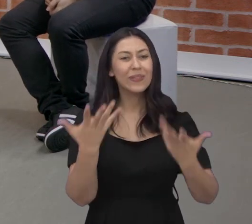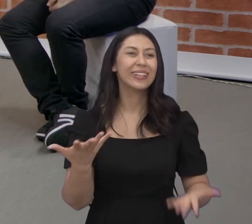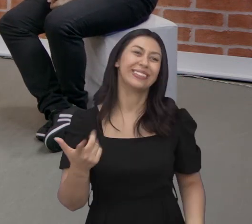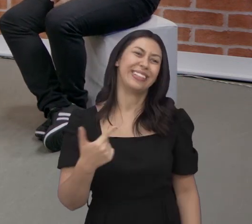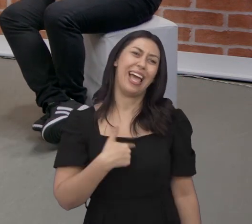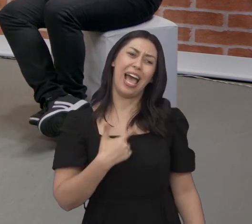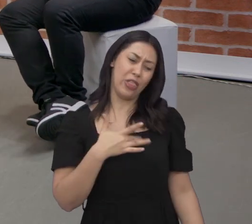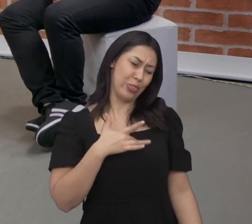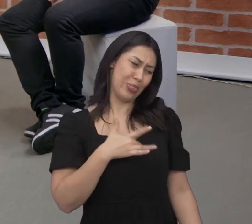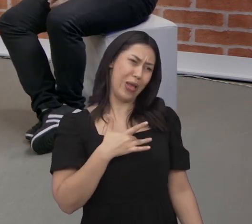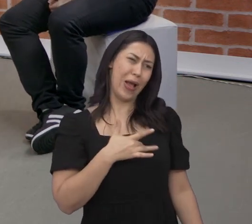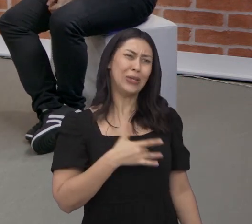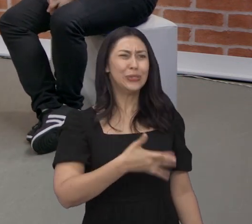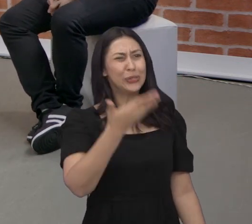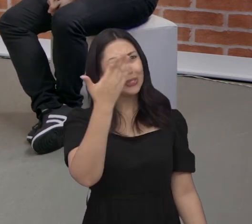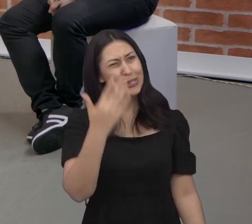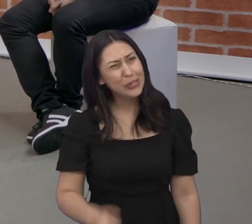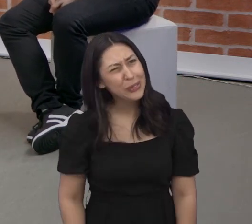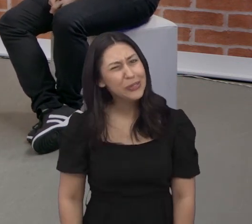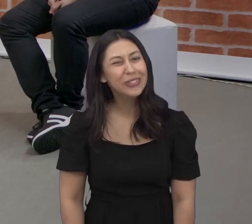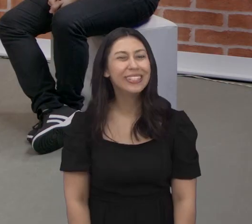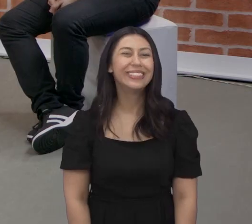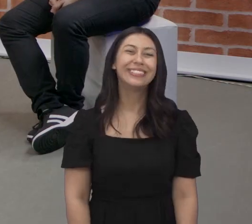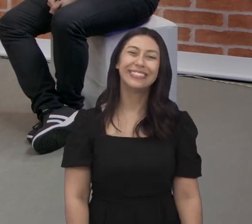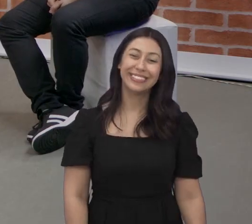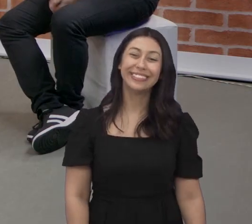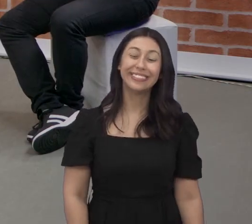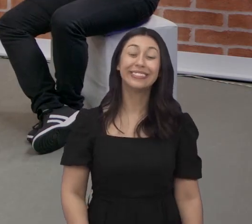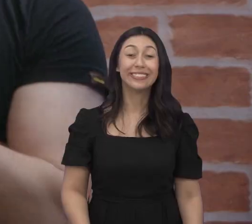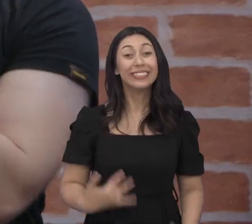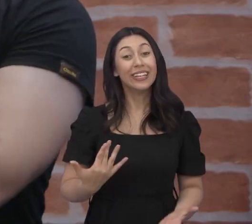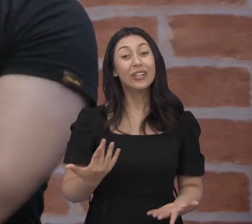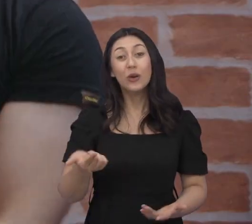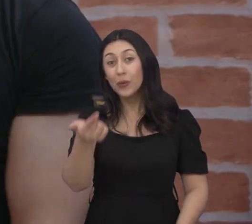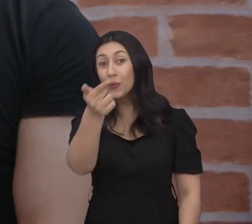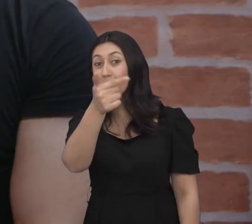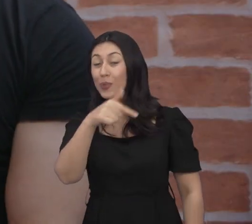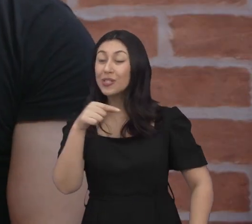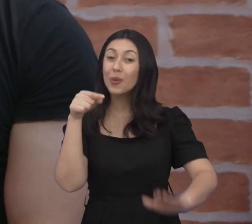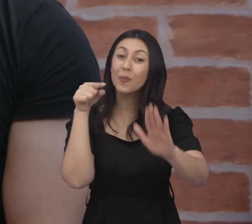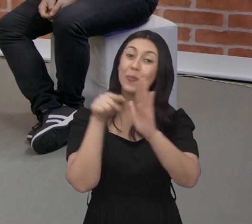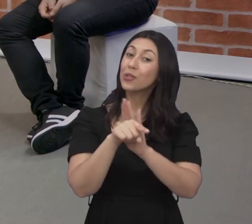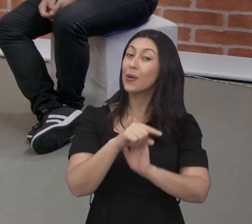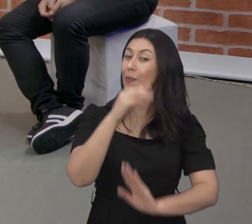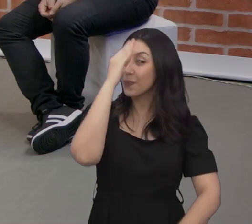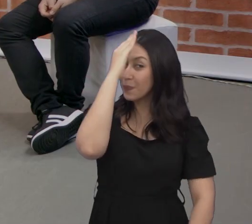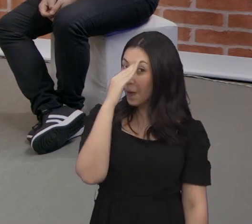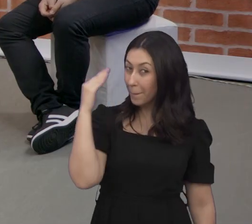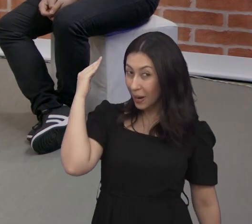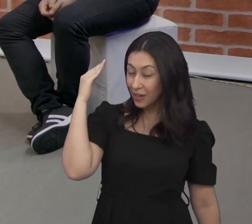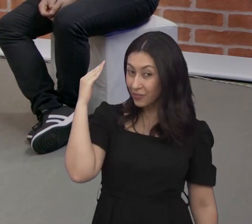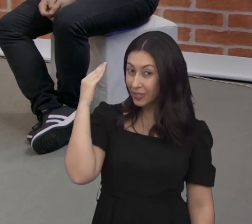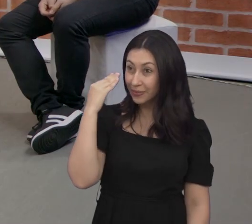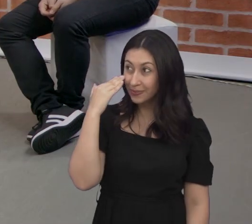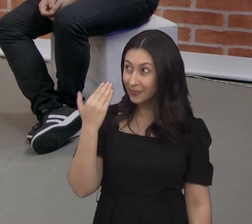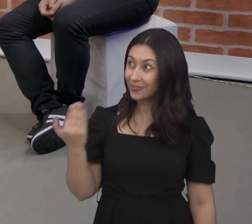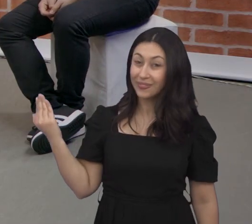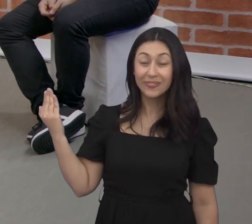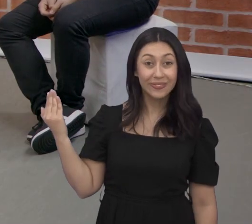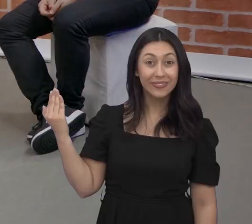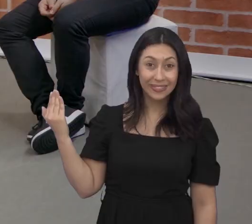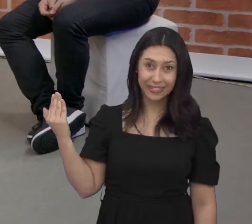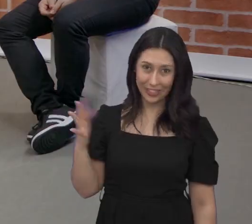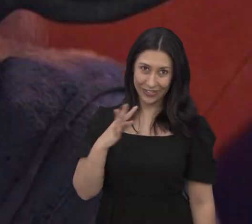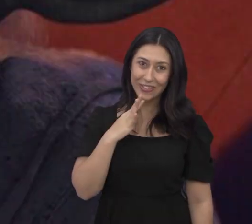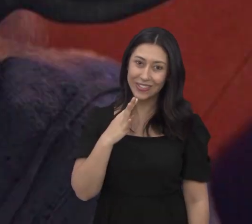assim de falar, pai, sacanagem com ele. Foi inspirado. Próximo, então, agora a pergunta é para o Marvin. Vamos lá. Sobre este carinha aí, ó. Você